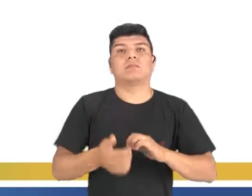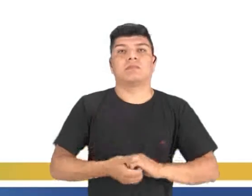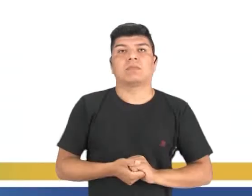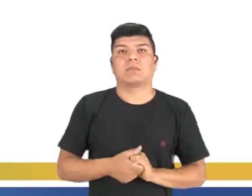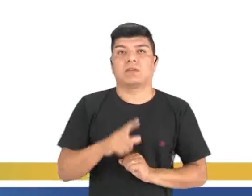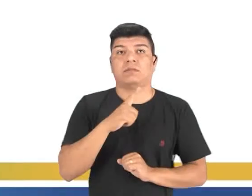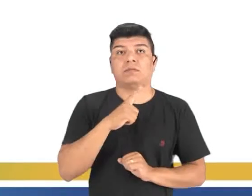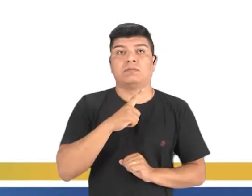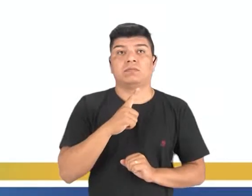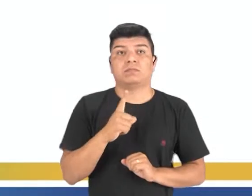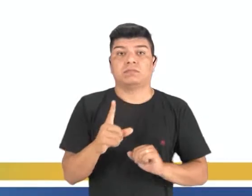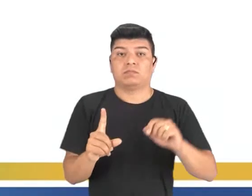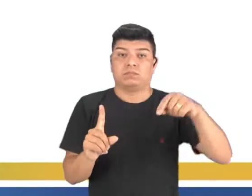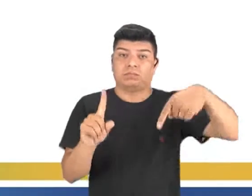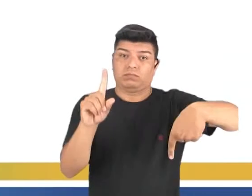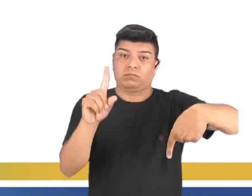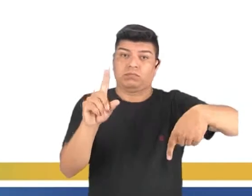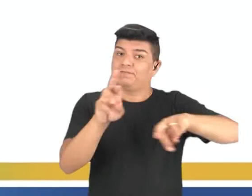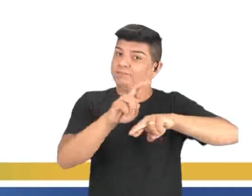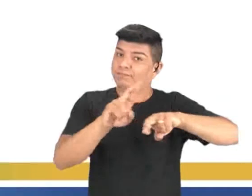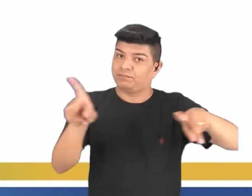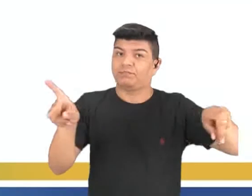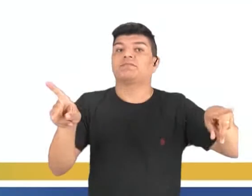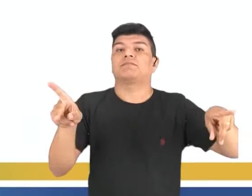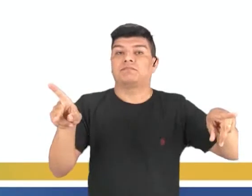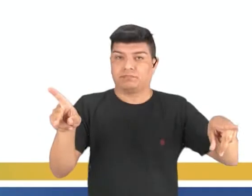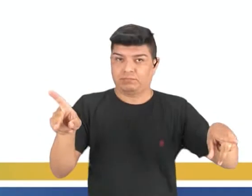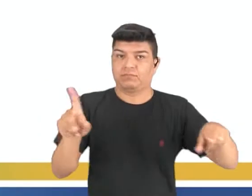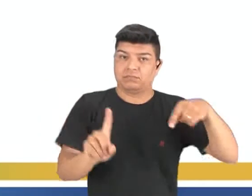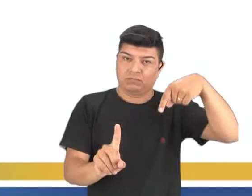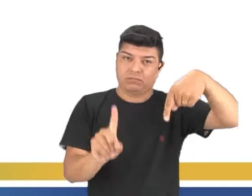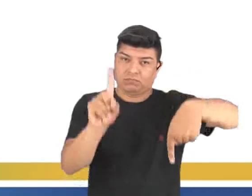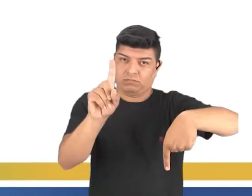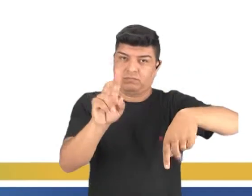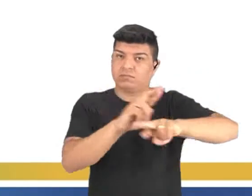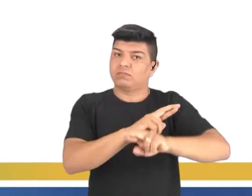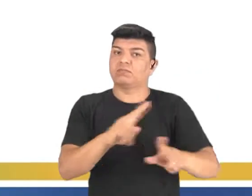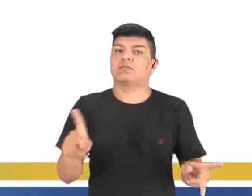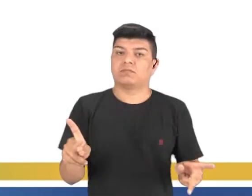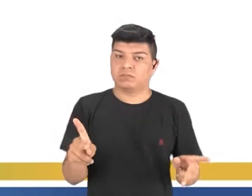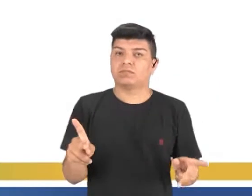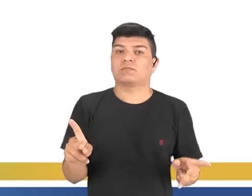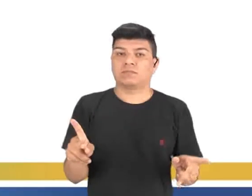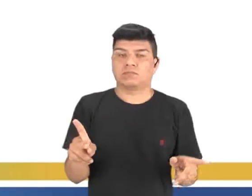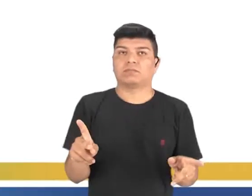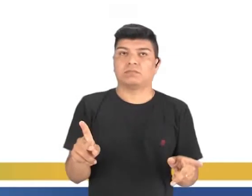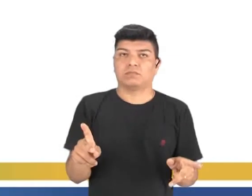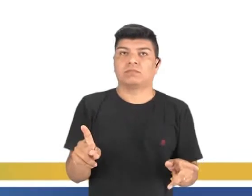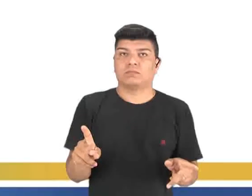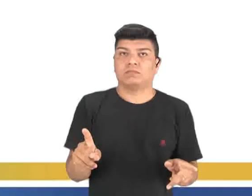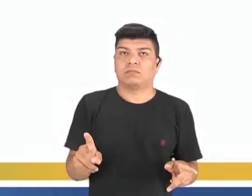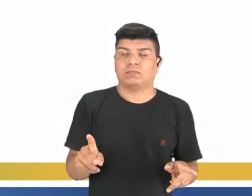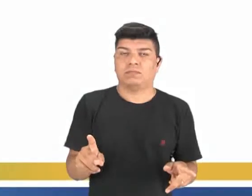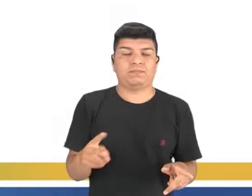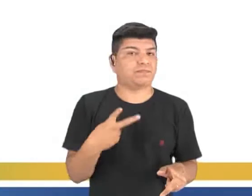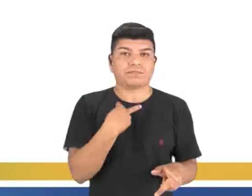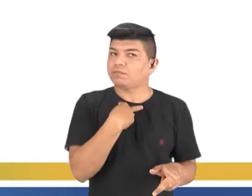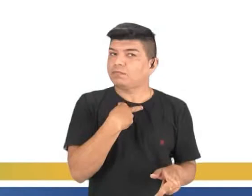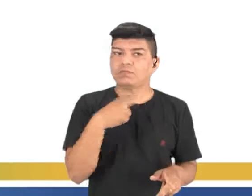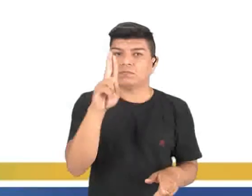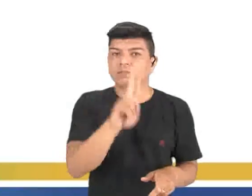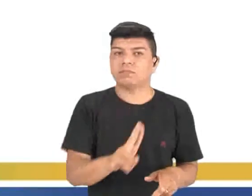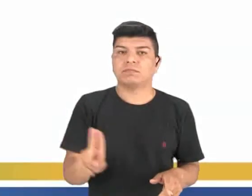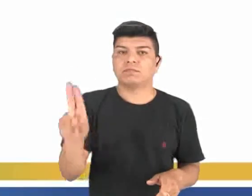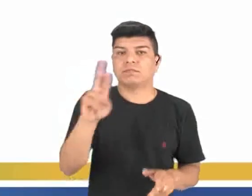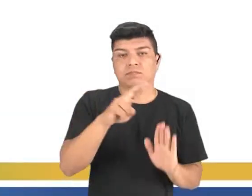gente tem aqui duas grandezas que se envolvem de maneira inversamente proporcionais, né? Então, a gente não pode usar a regra